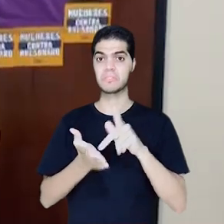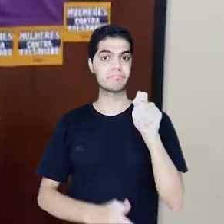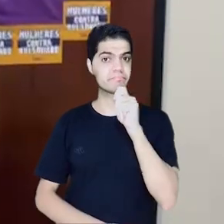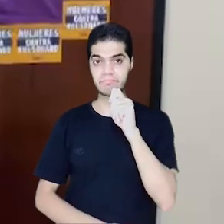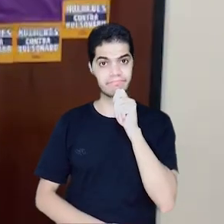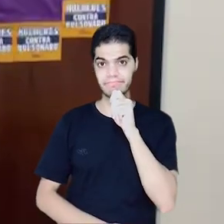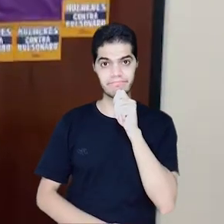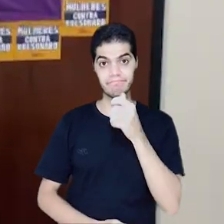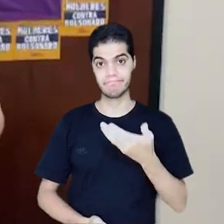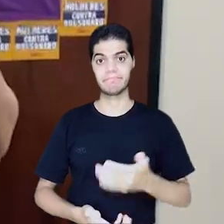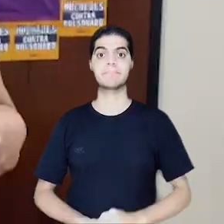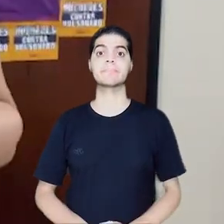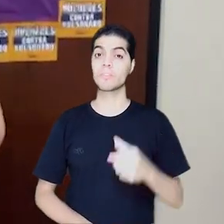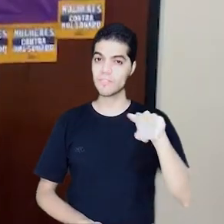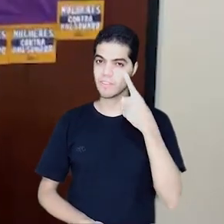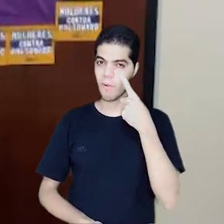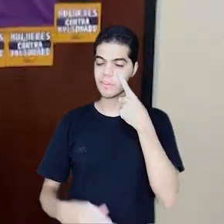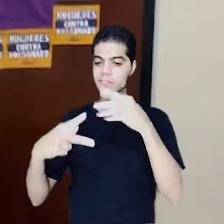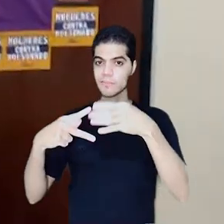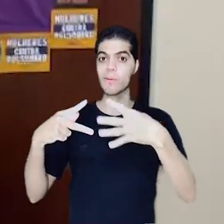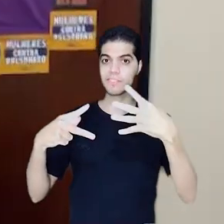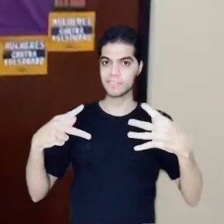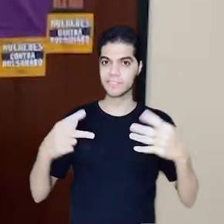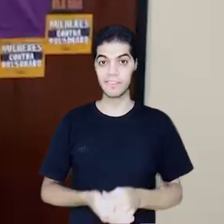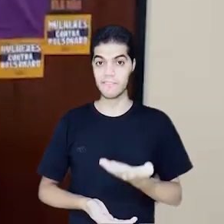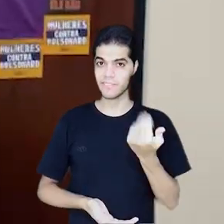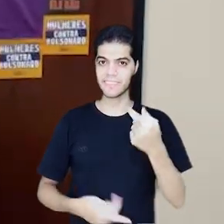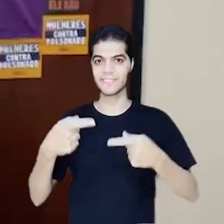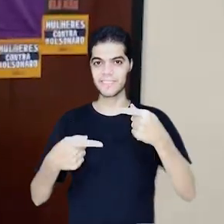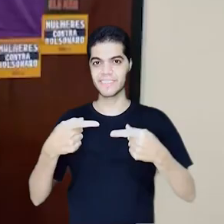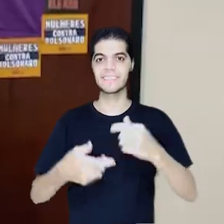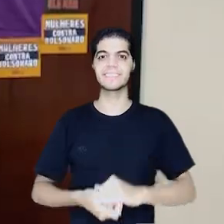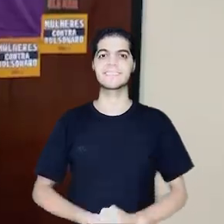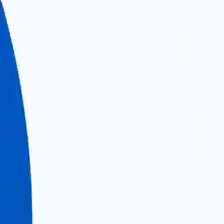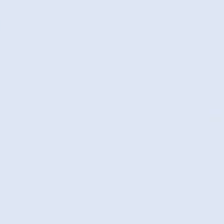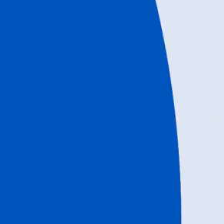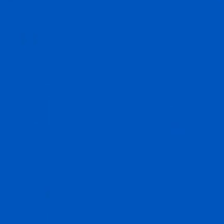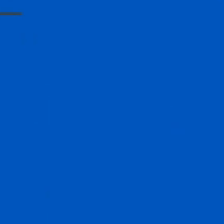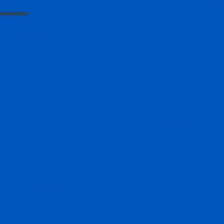independência ainda não aconteceu. Conheça o Portal do Bicentenário e participe desse debate.